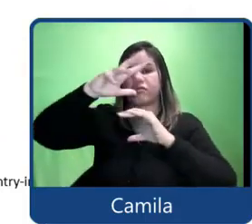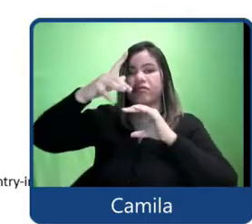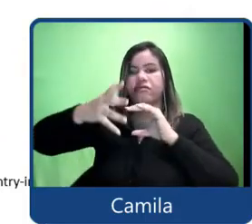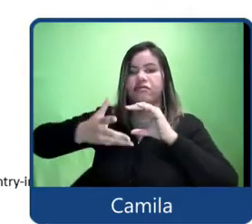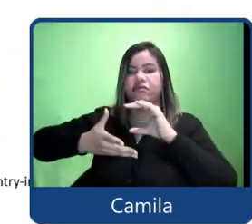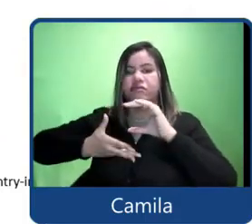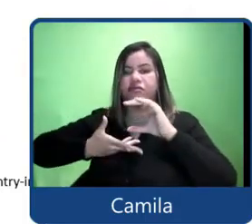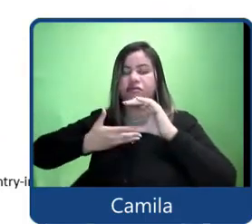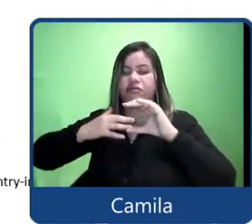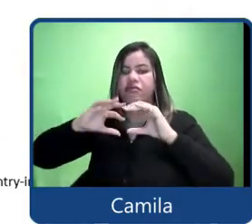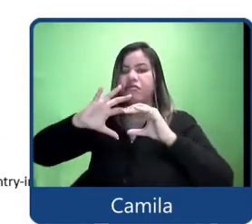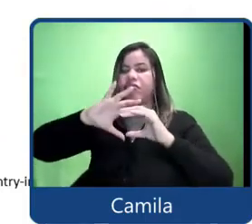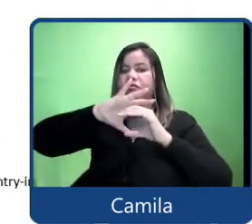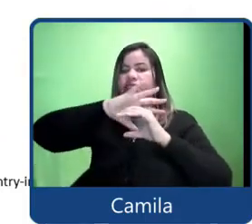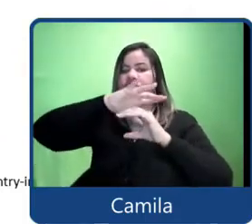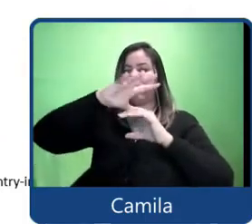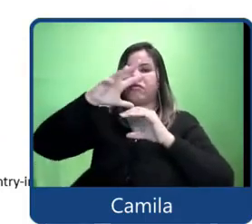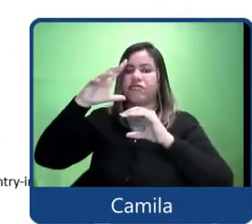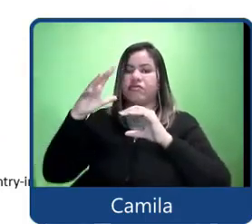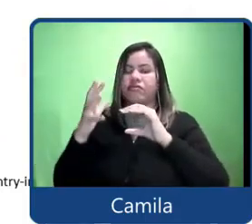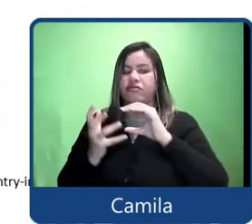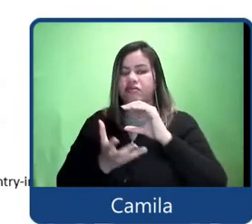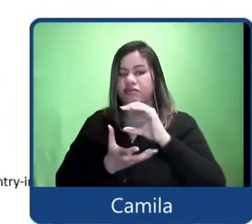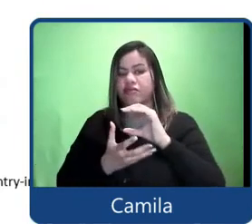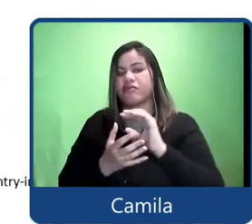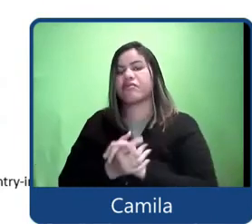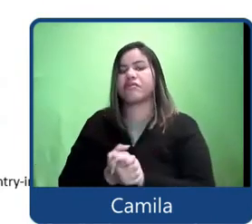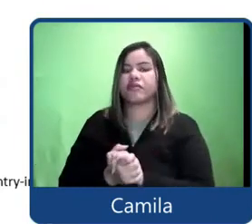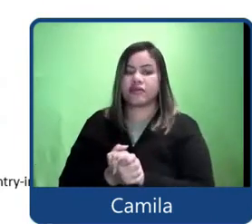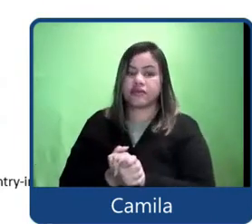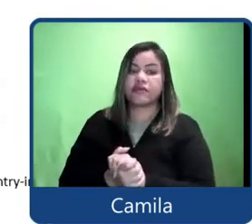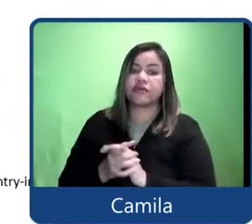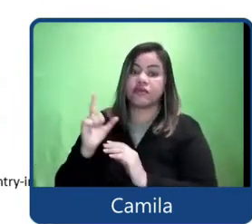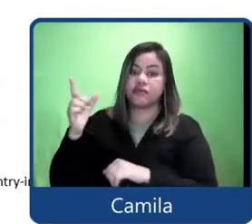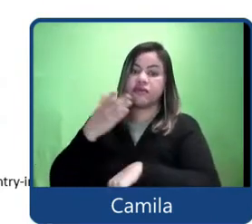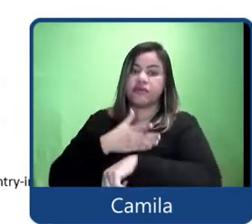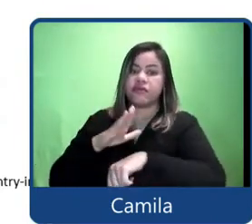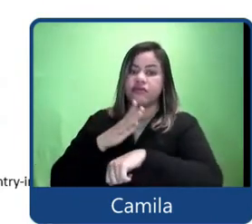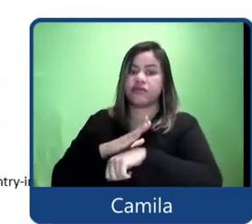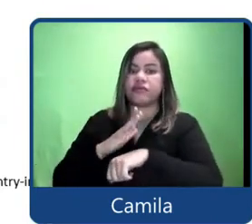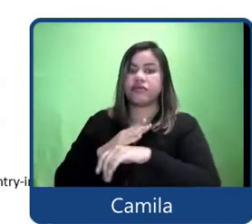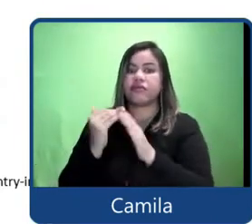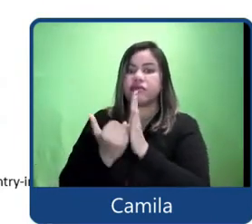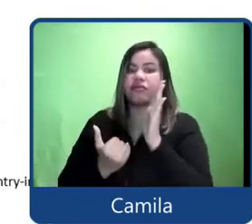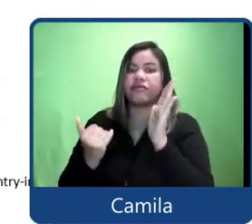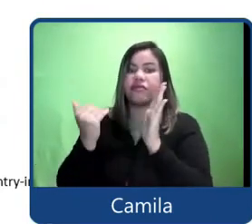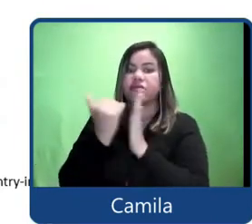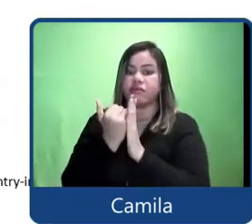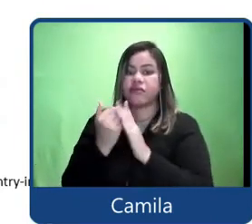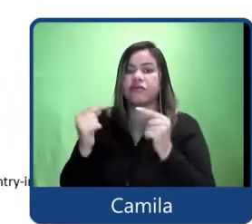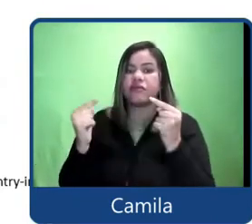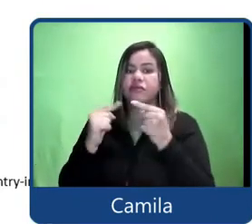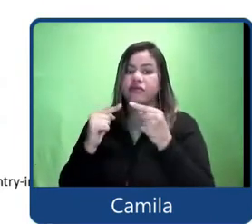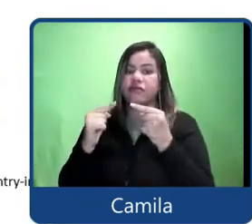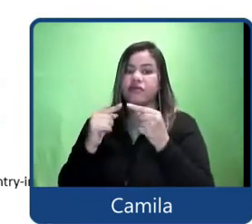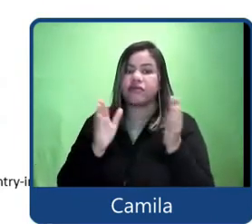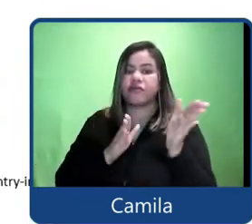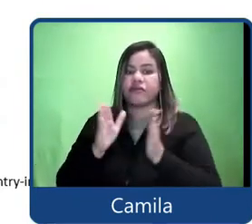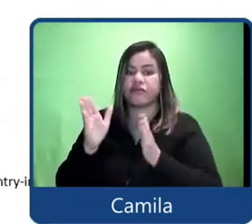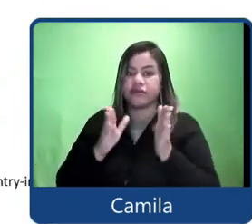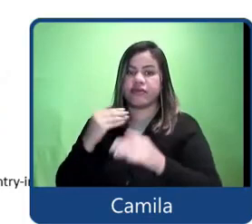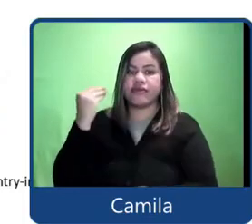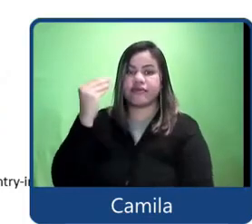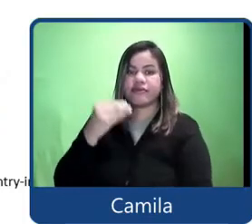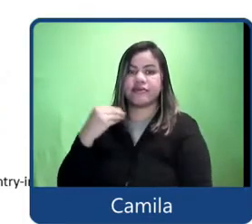alta concentração na atmosfera, e eles são os mais preparados para passar por essa